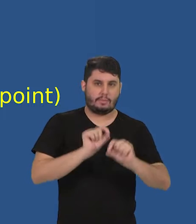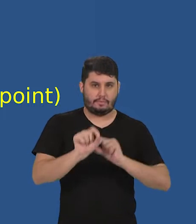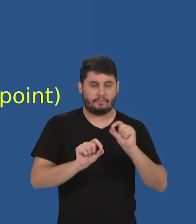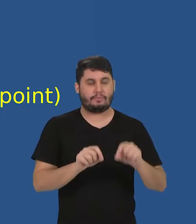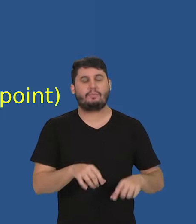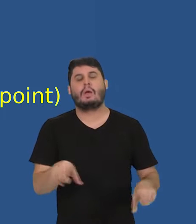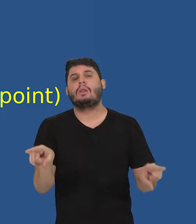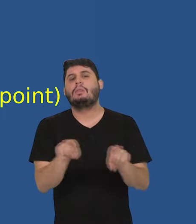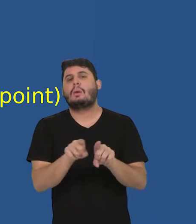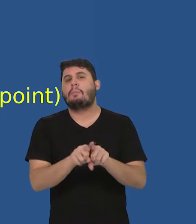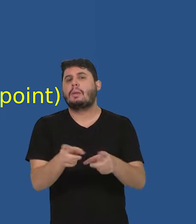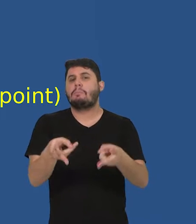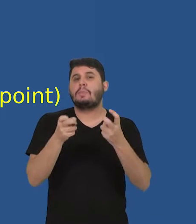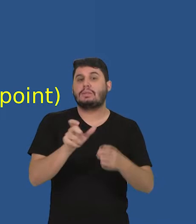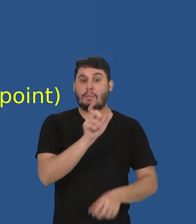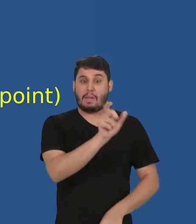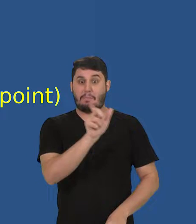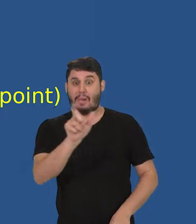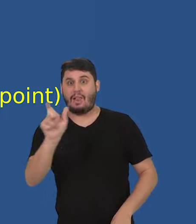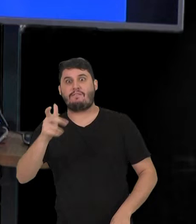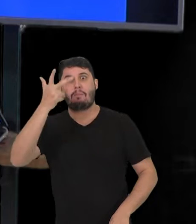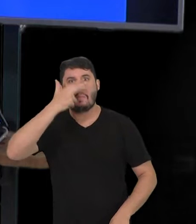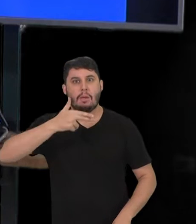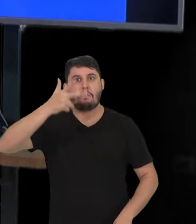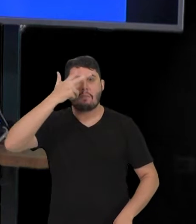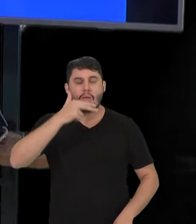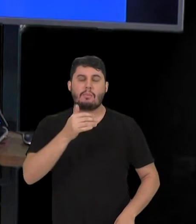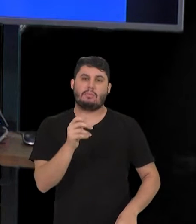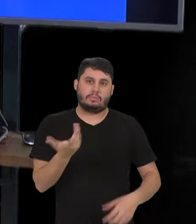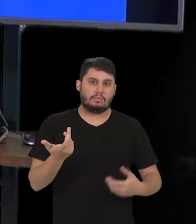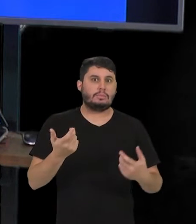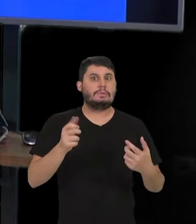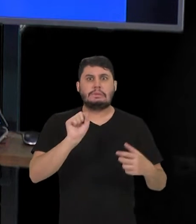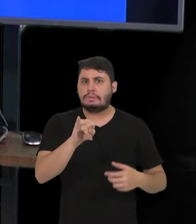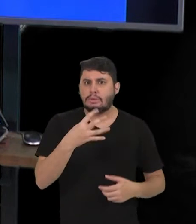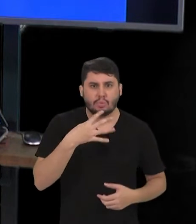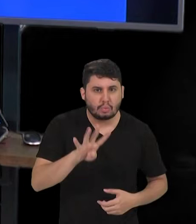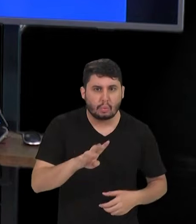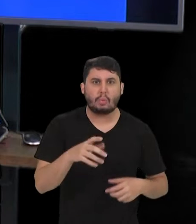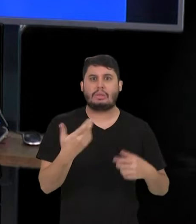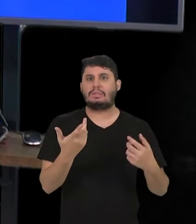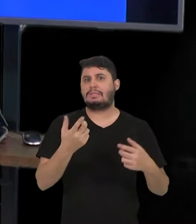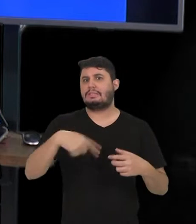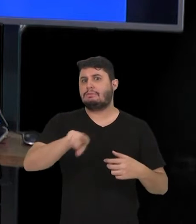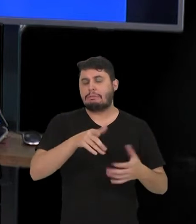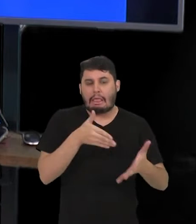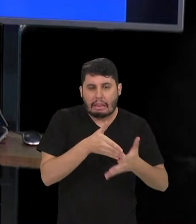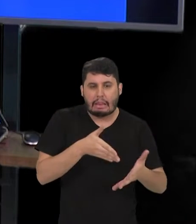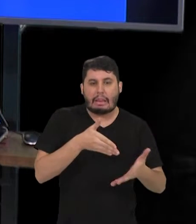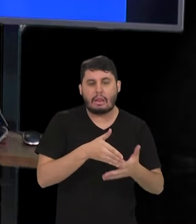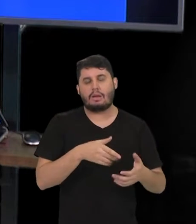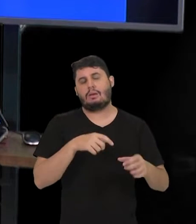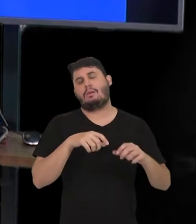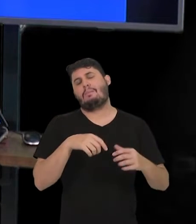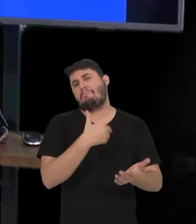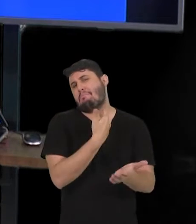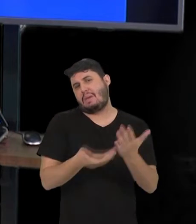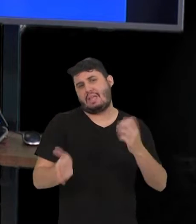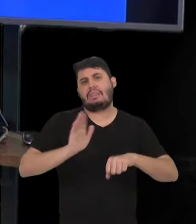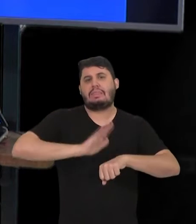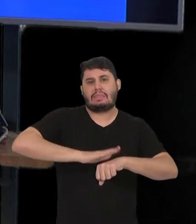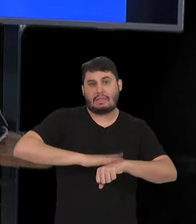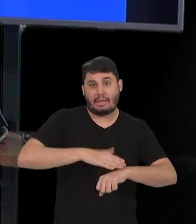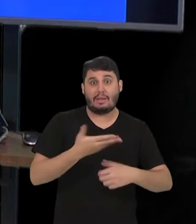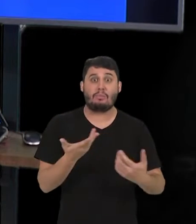Se uma palavra aparece no texto uma vez e você não a conhece e emperra nela e não consegue progredir, você pode estar perdendo muito